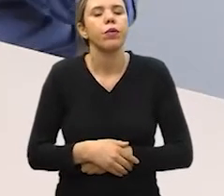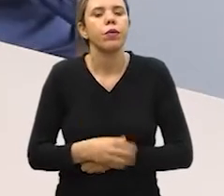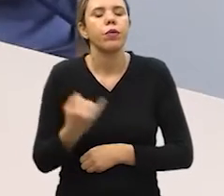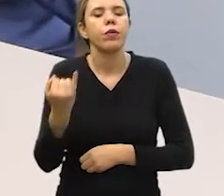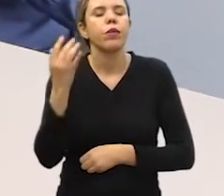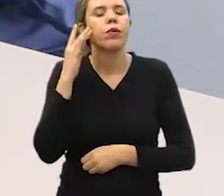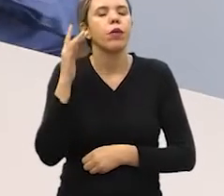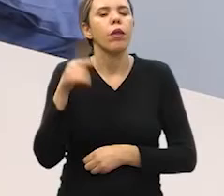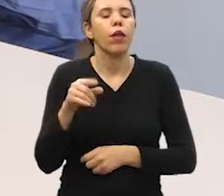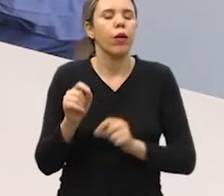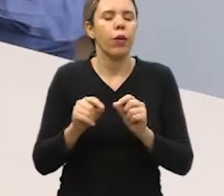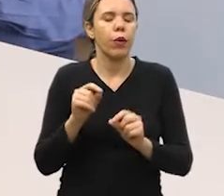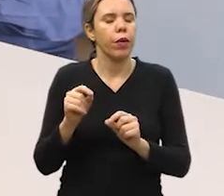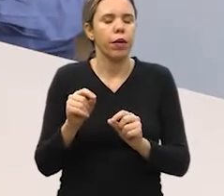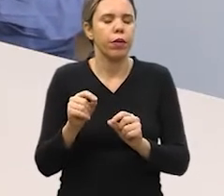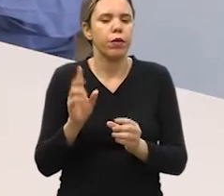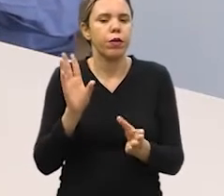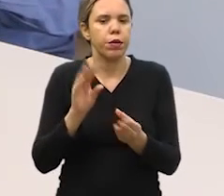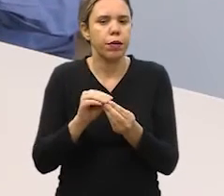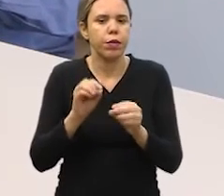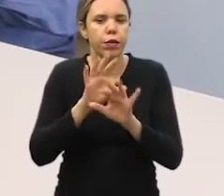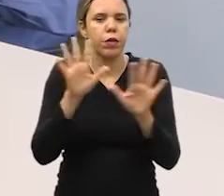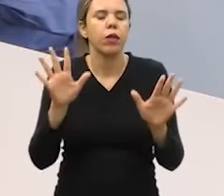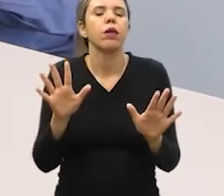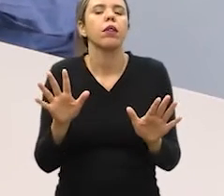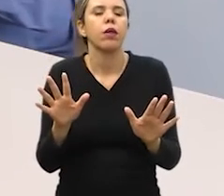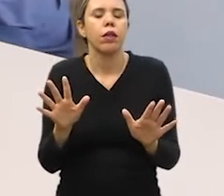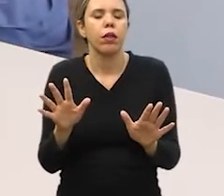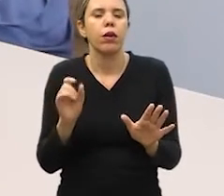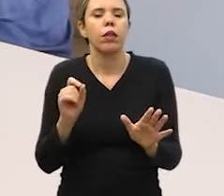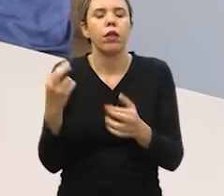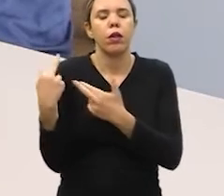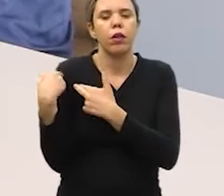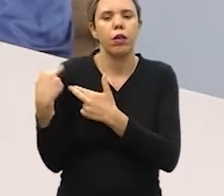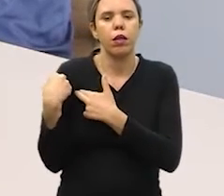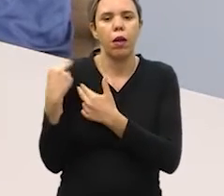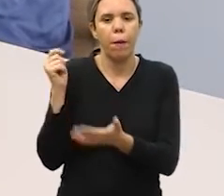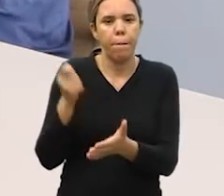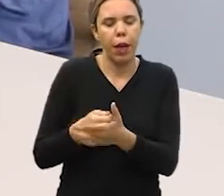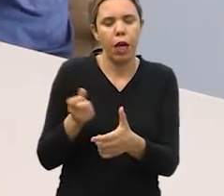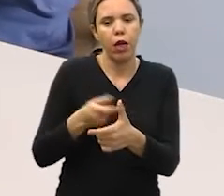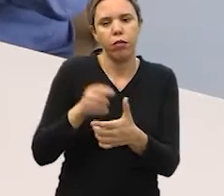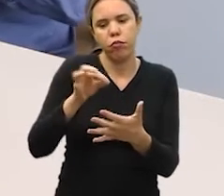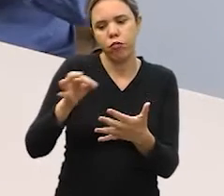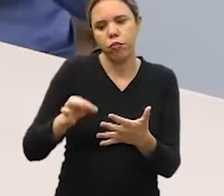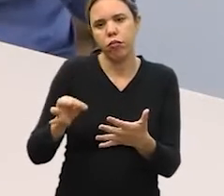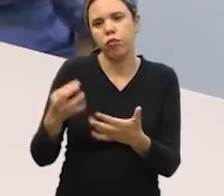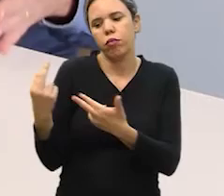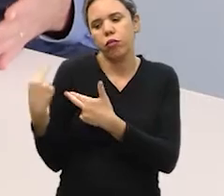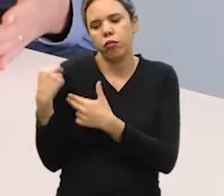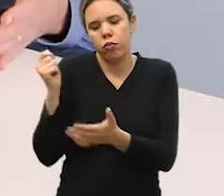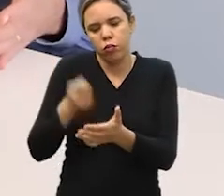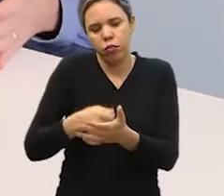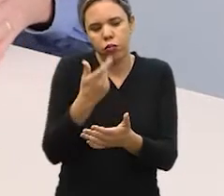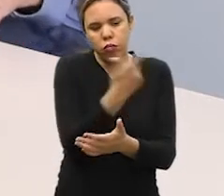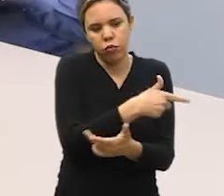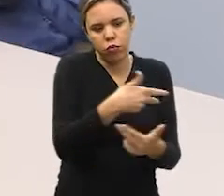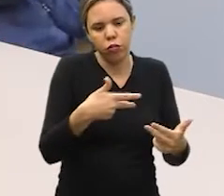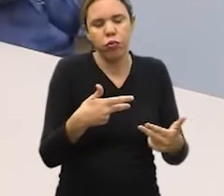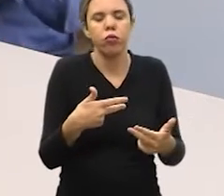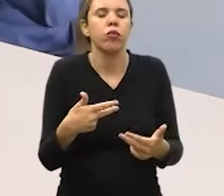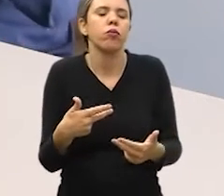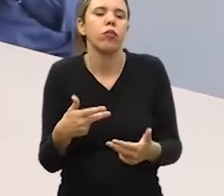é importante definir claramente quem é responsável por pagar tal conta, quem é responsável por pagar outra